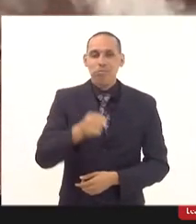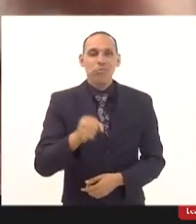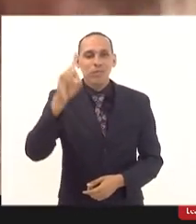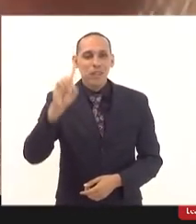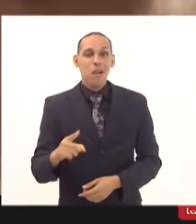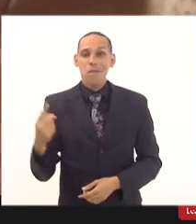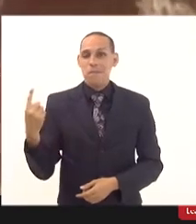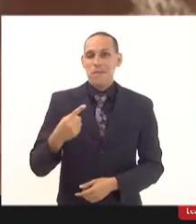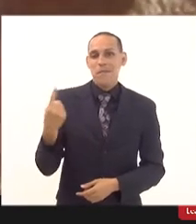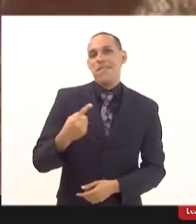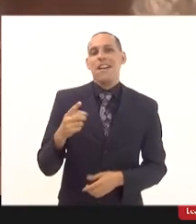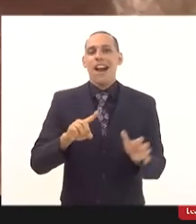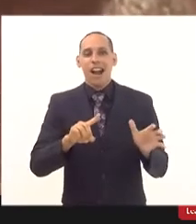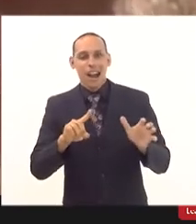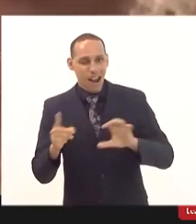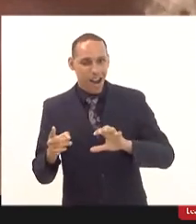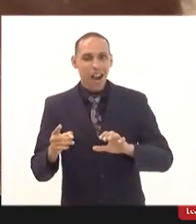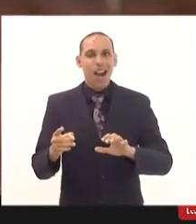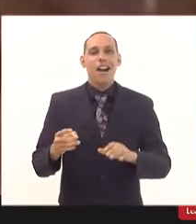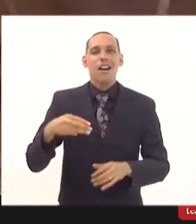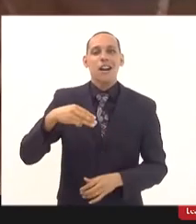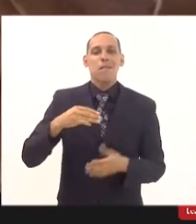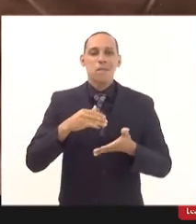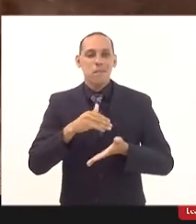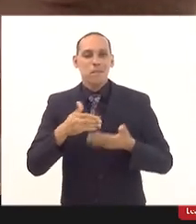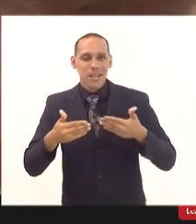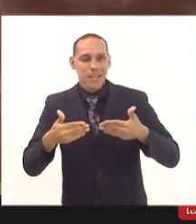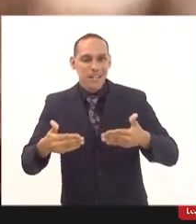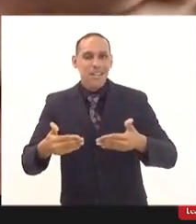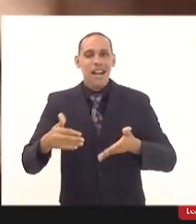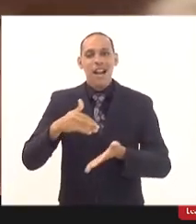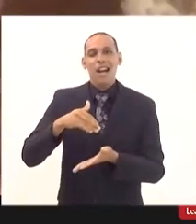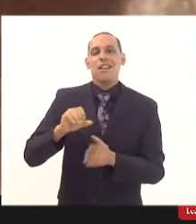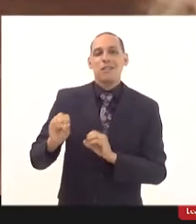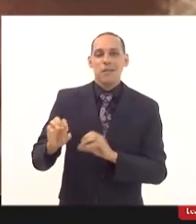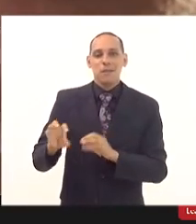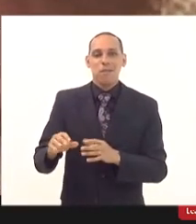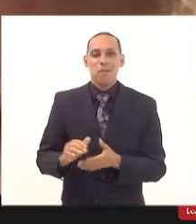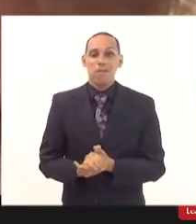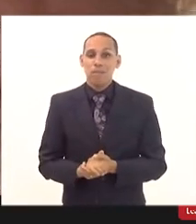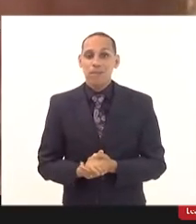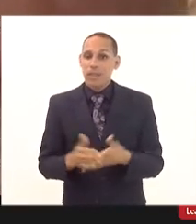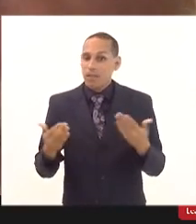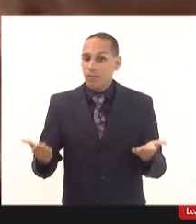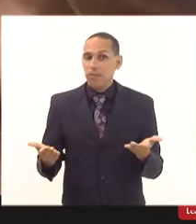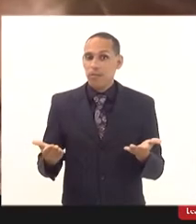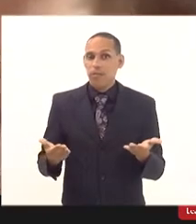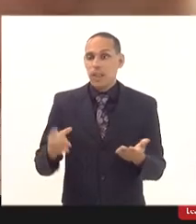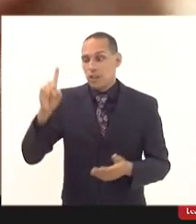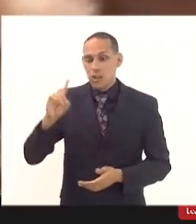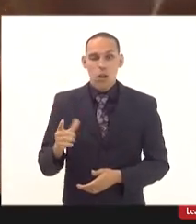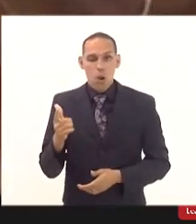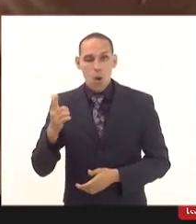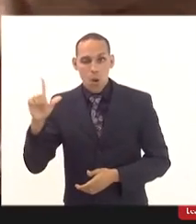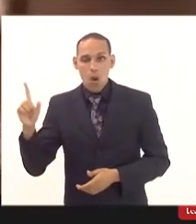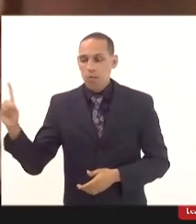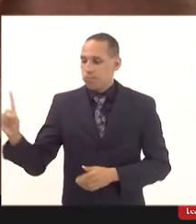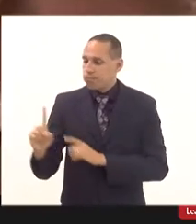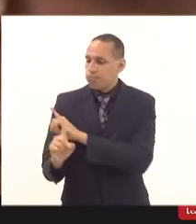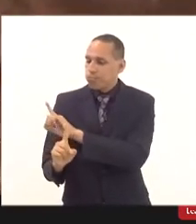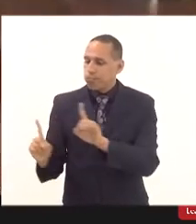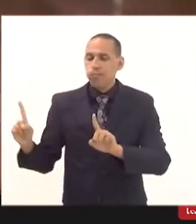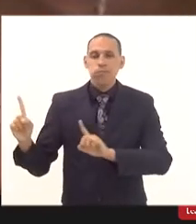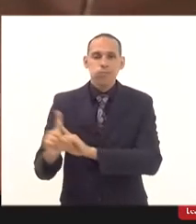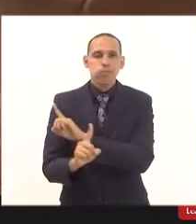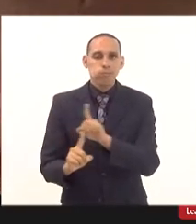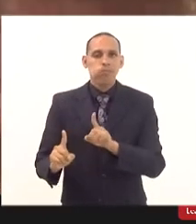passou as pela Rádio Ministério da Educação Vale sublinhar que gerações que se seguiram a raquete foram saber pessoas de quilate